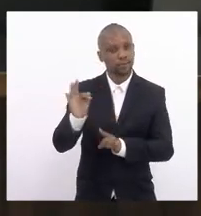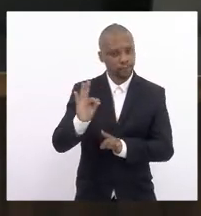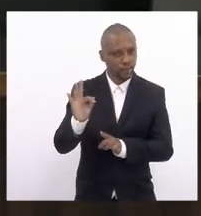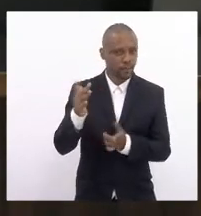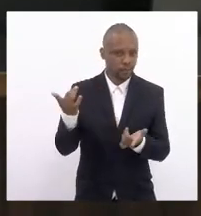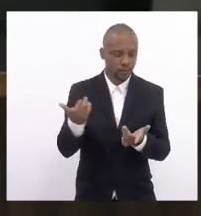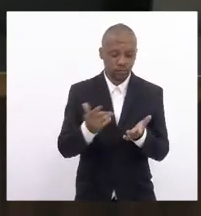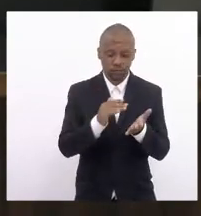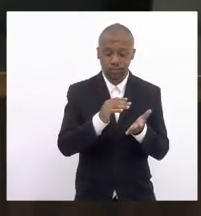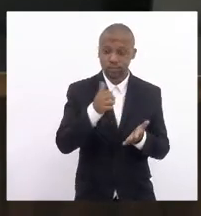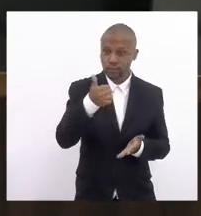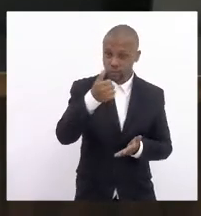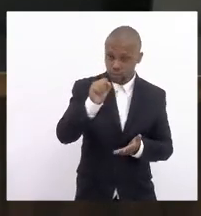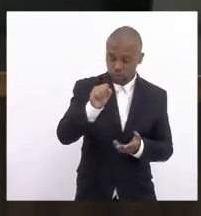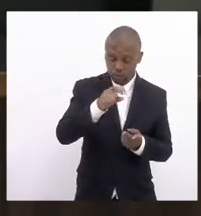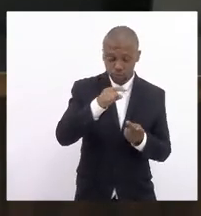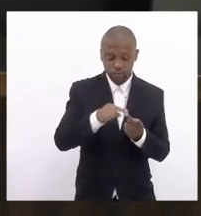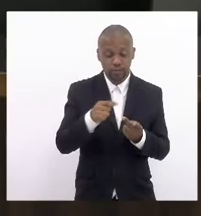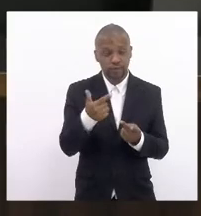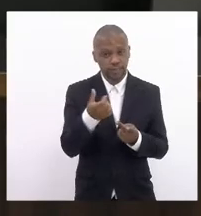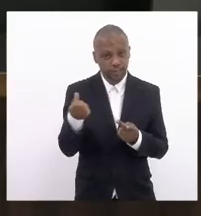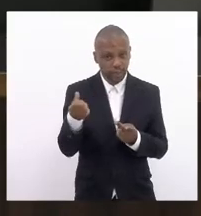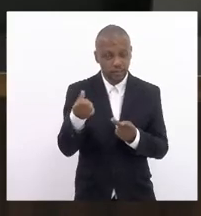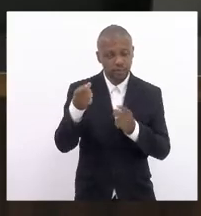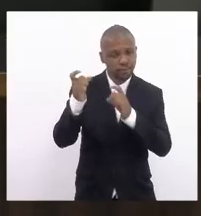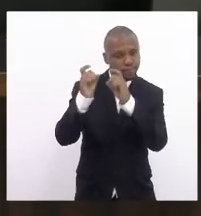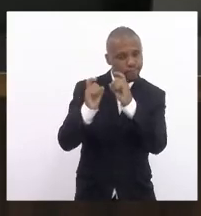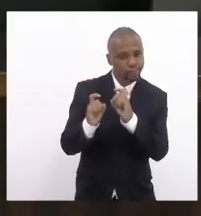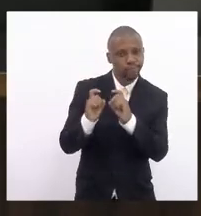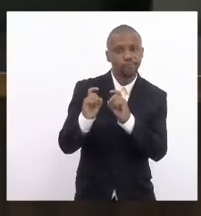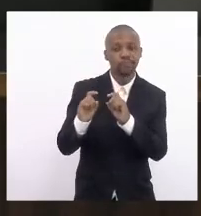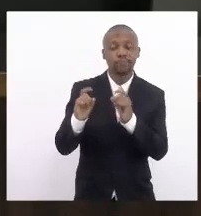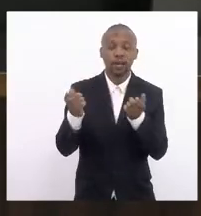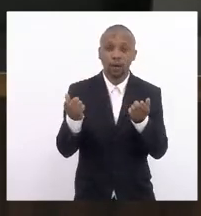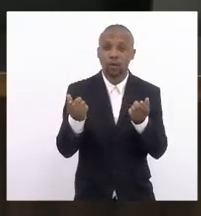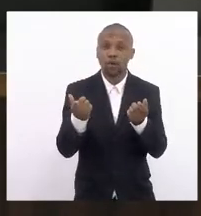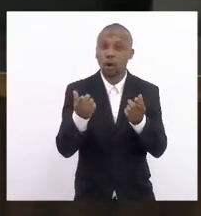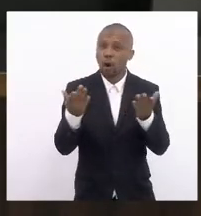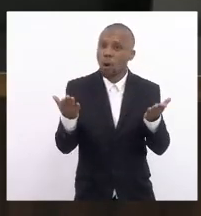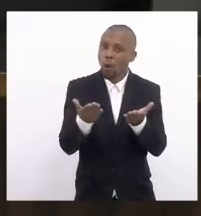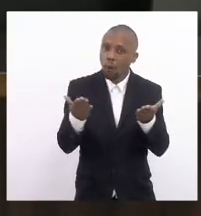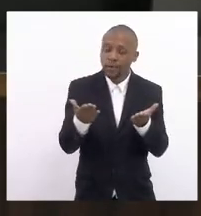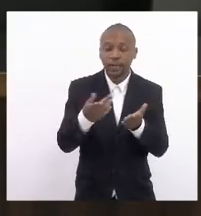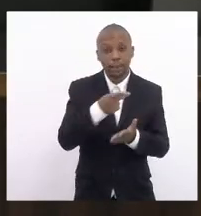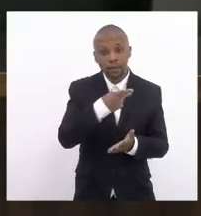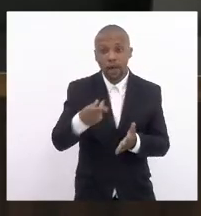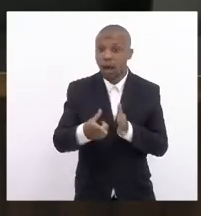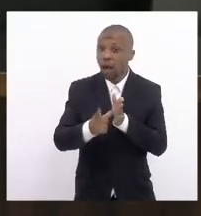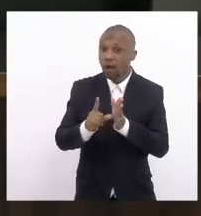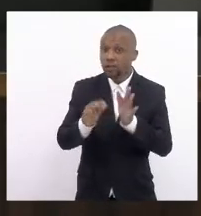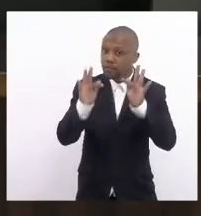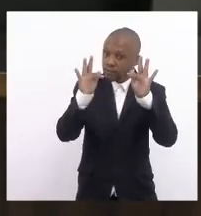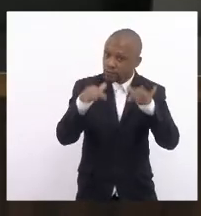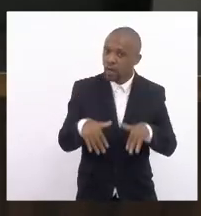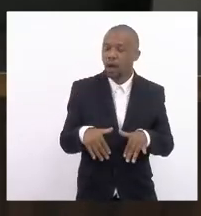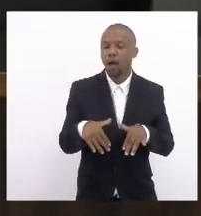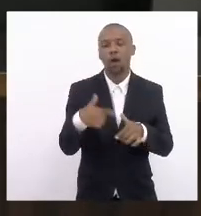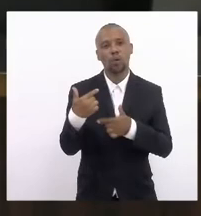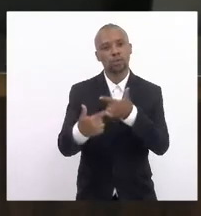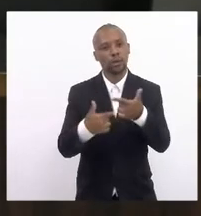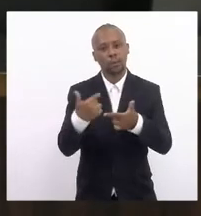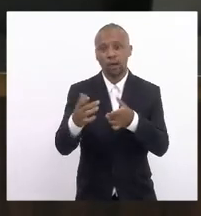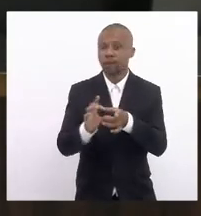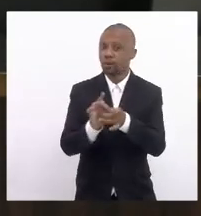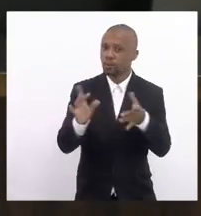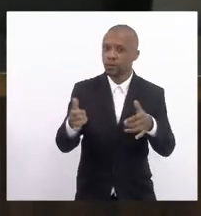o 18º e o 26º. Nada mais a tratar na ordem do dia. A presidência, antes de encerrar os trabalhos, com autorização